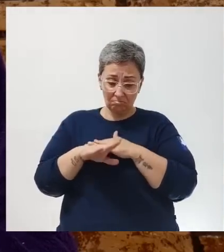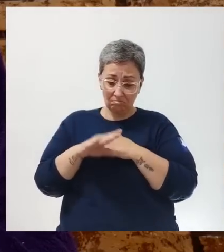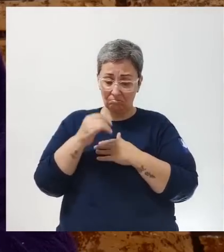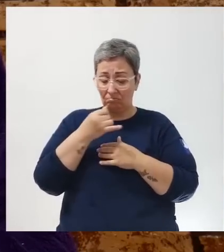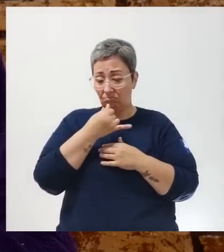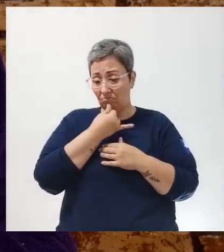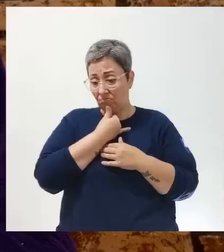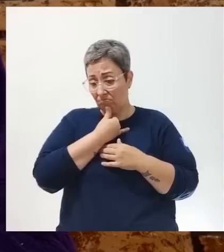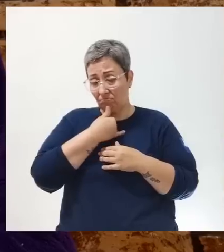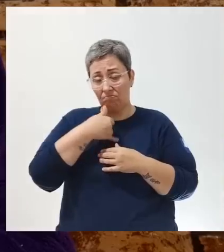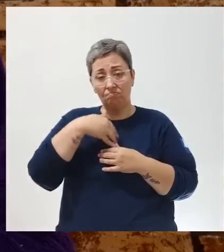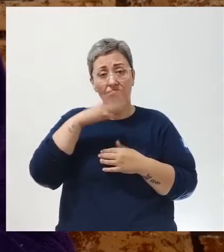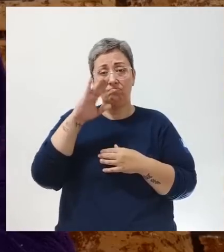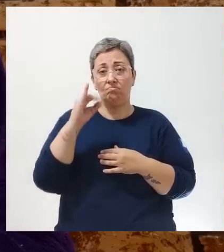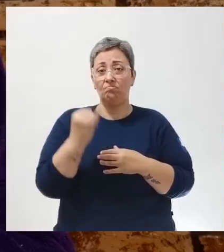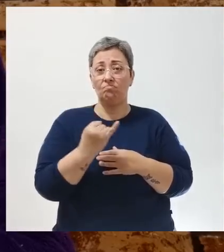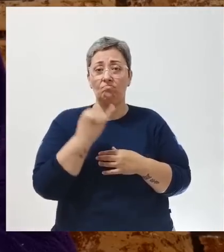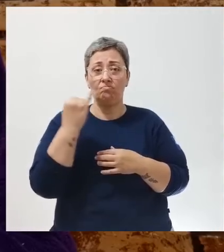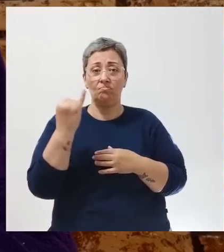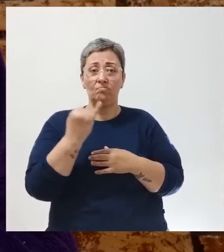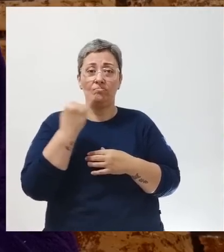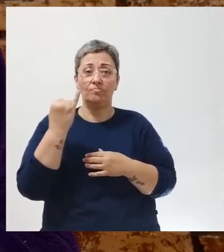maior tristeza.